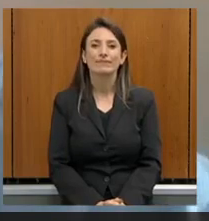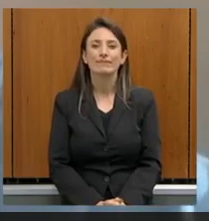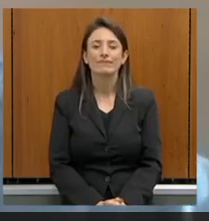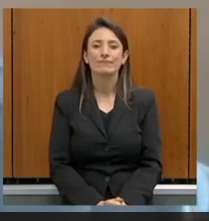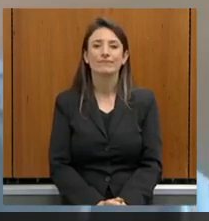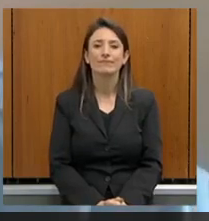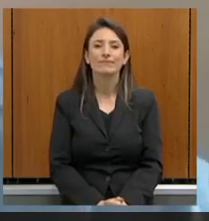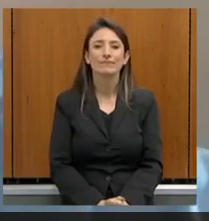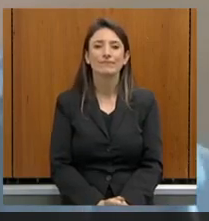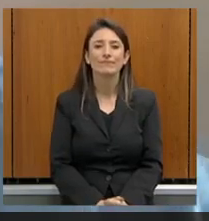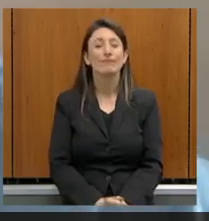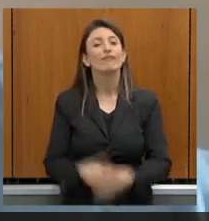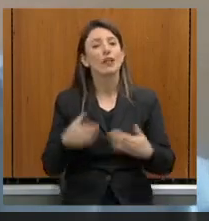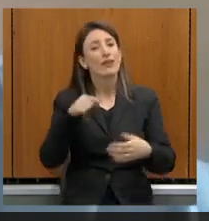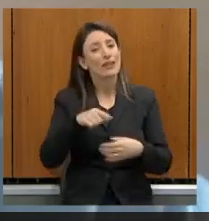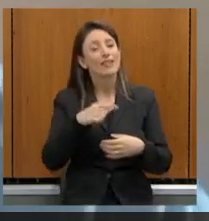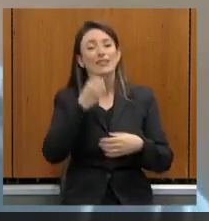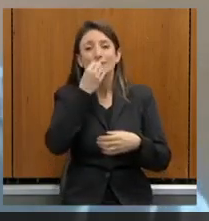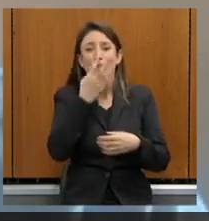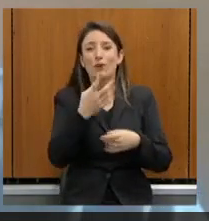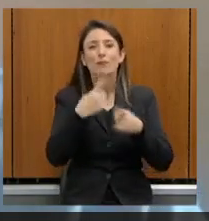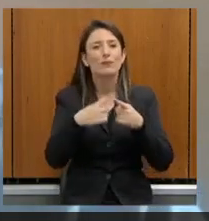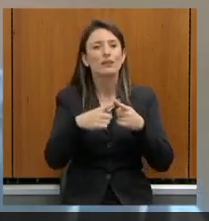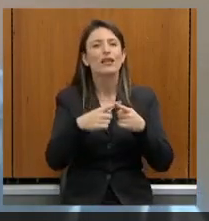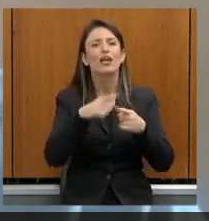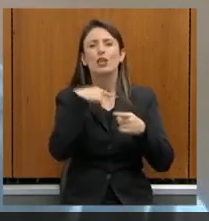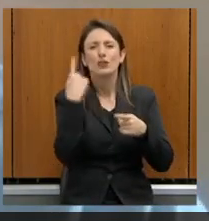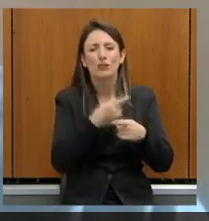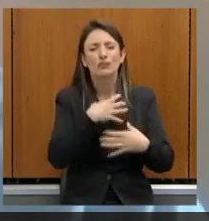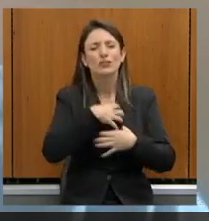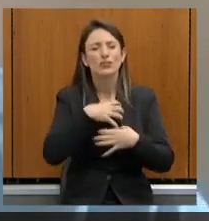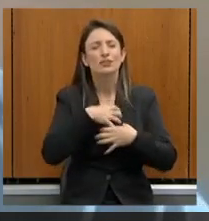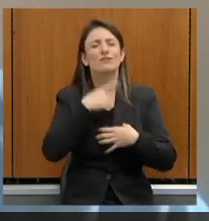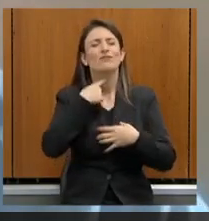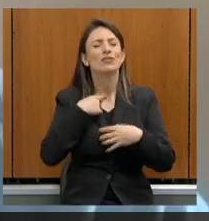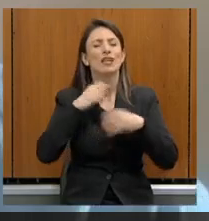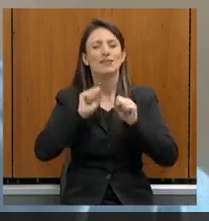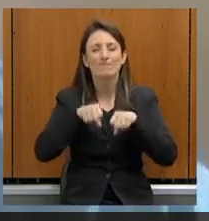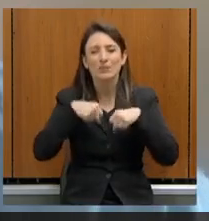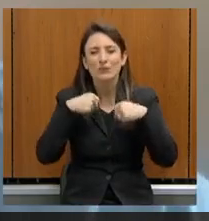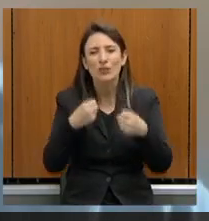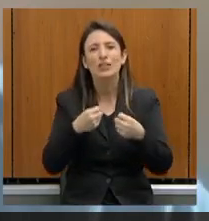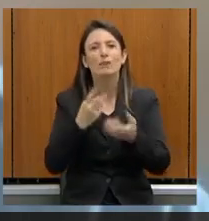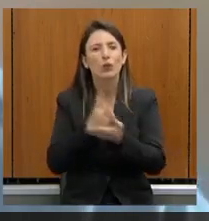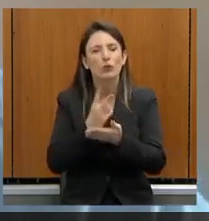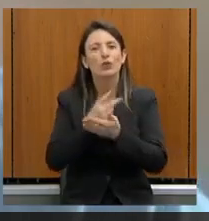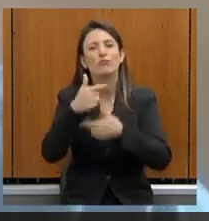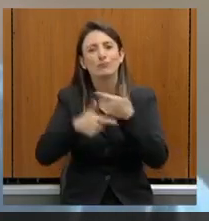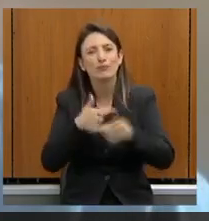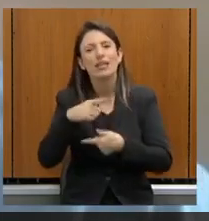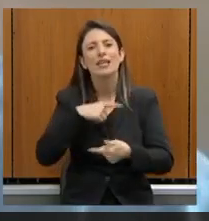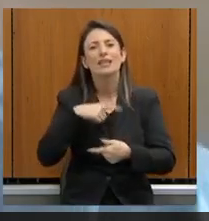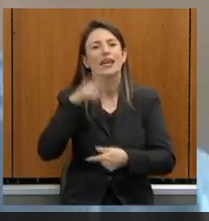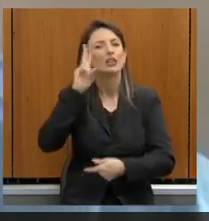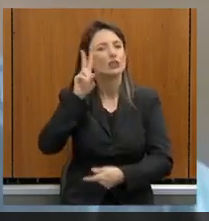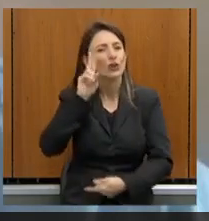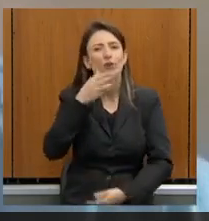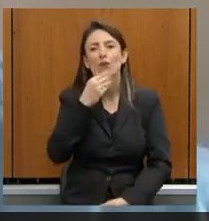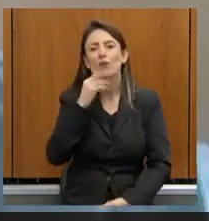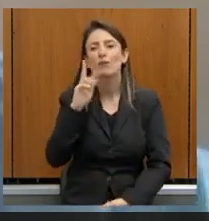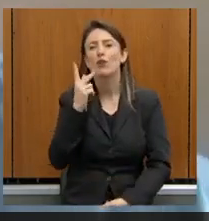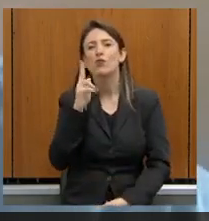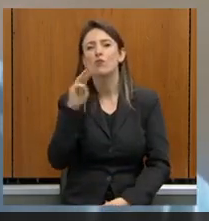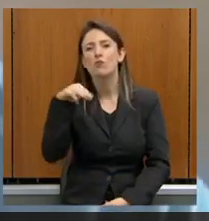alçarmos voos, estamos fazendo isso, temos aqui a história do Humberto Mauro, que